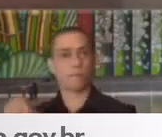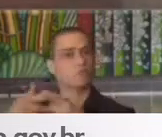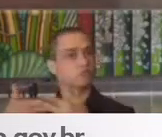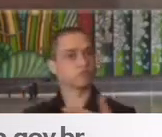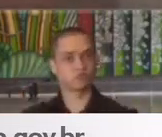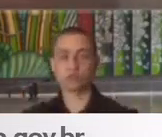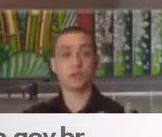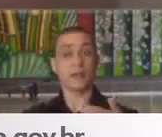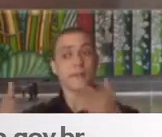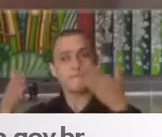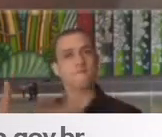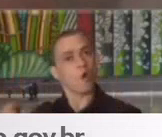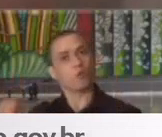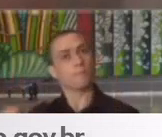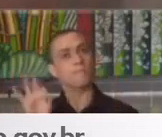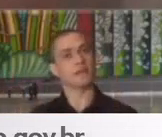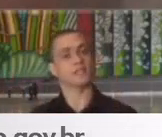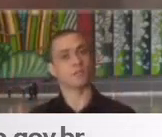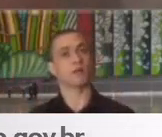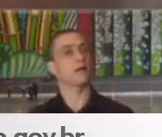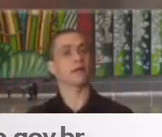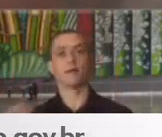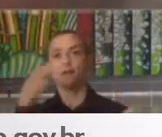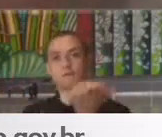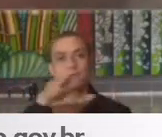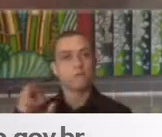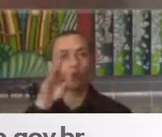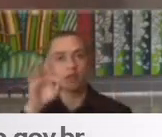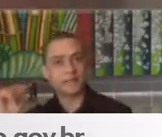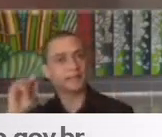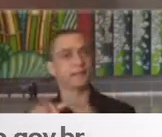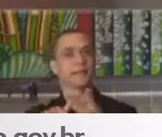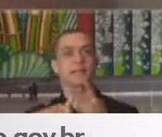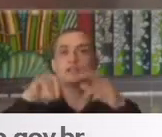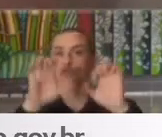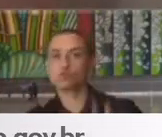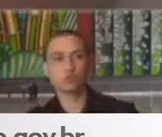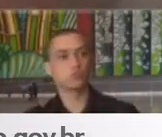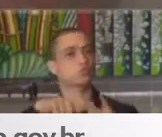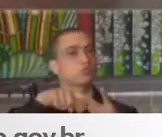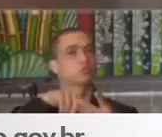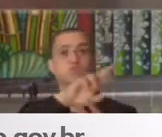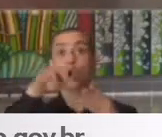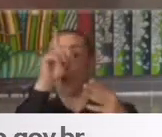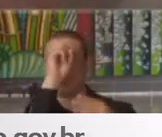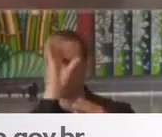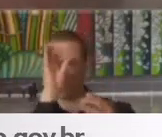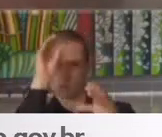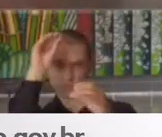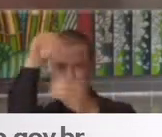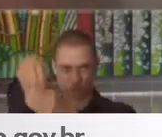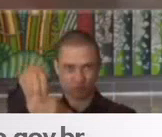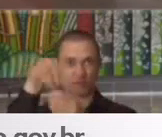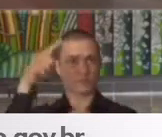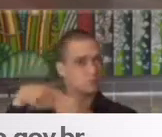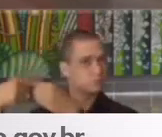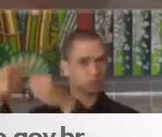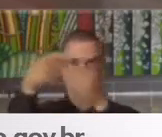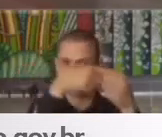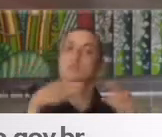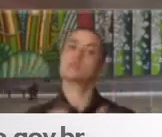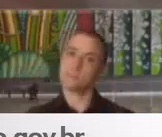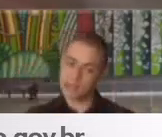destinados exatamente para isso, Marcelo, para oferecer infraestrutura aos hospitais públicos do Estado de São Paulo